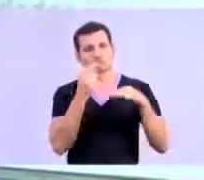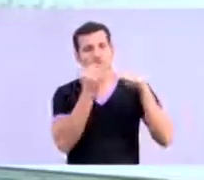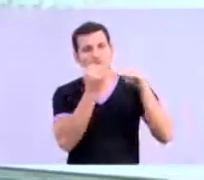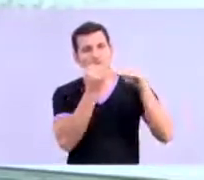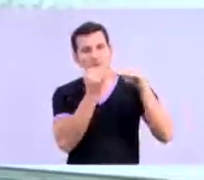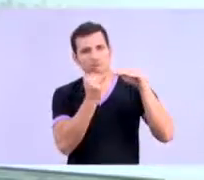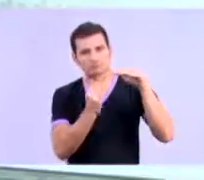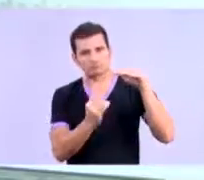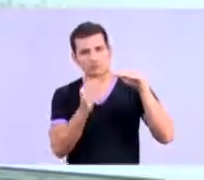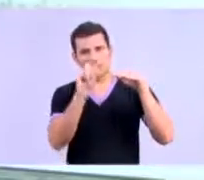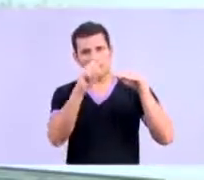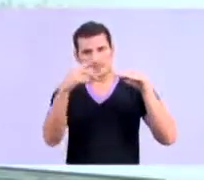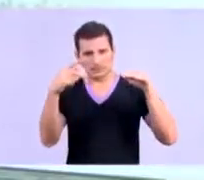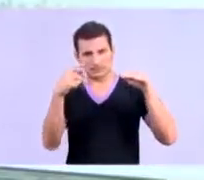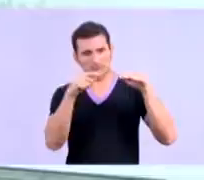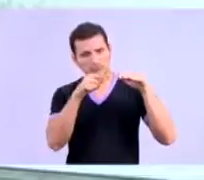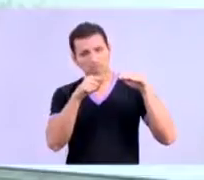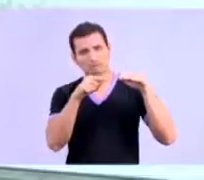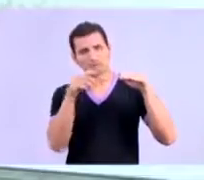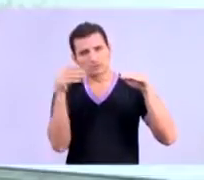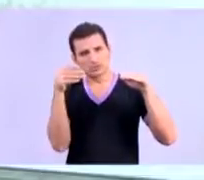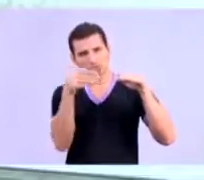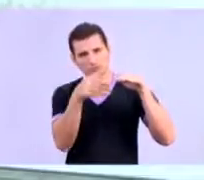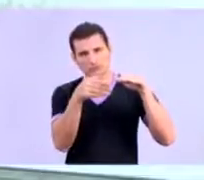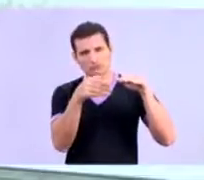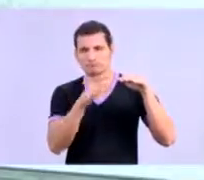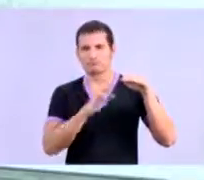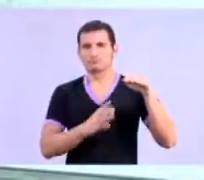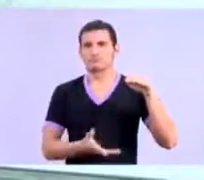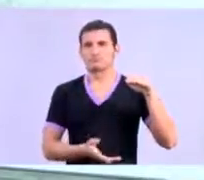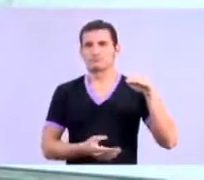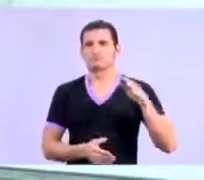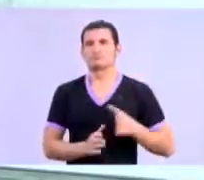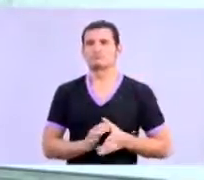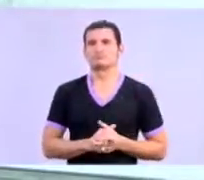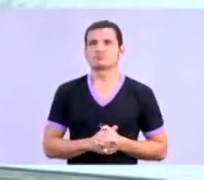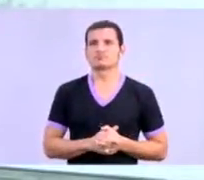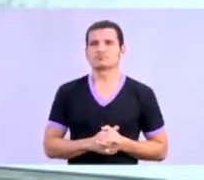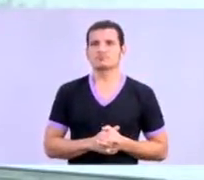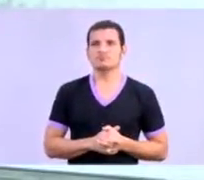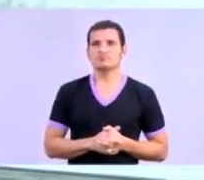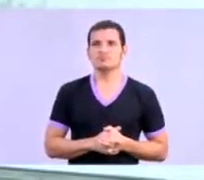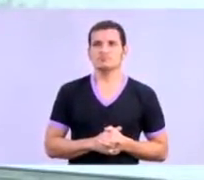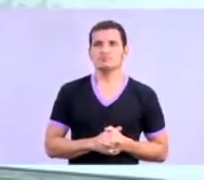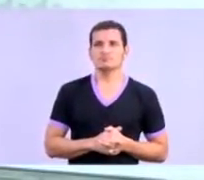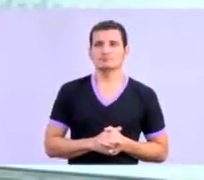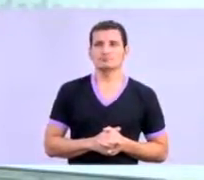camada de aplicação, por exemplo, direto, eu vou chegar e vou falar, será que é